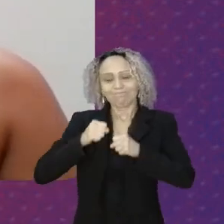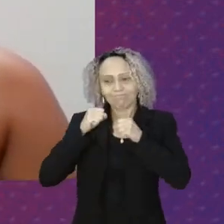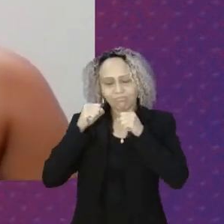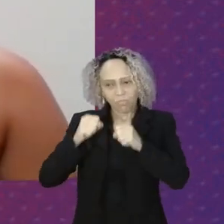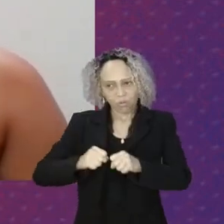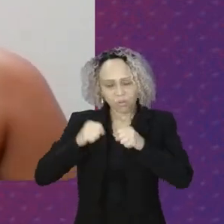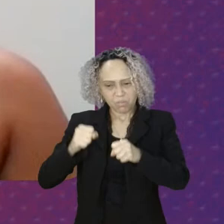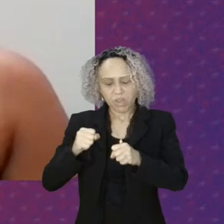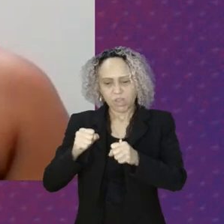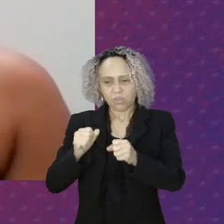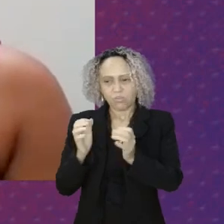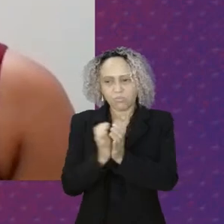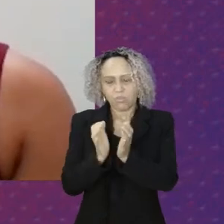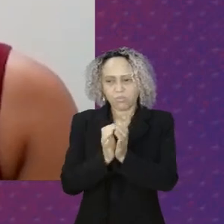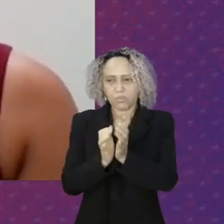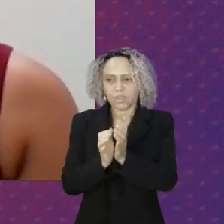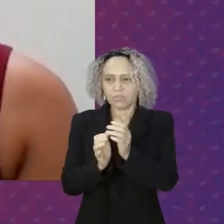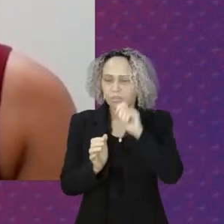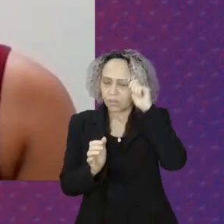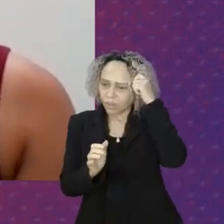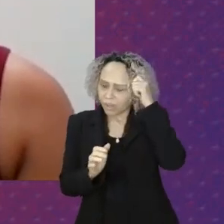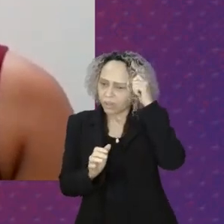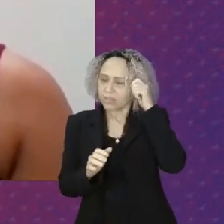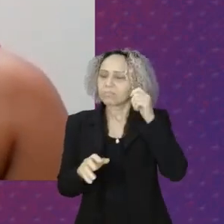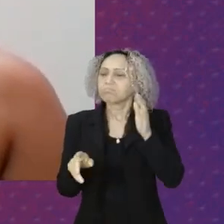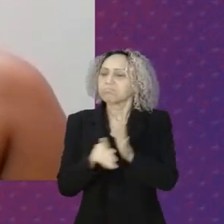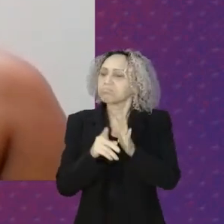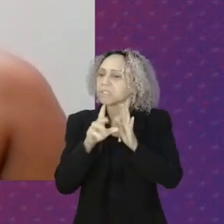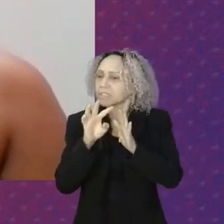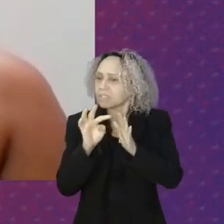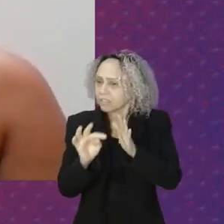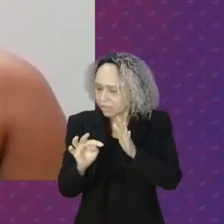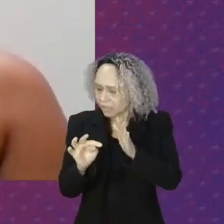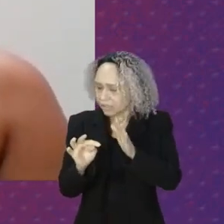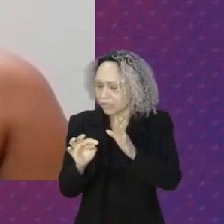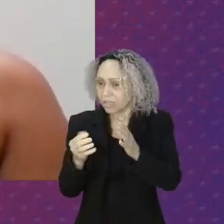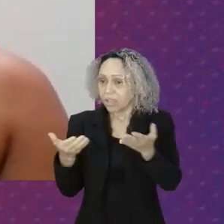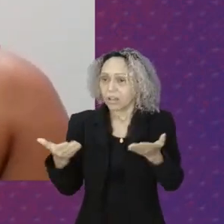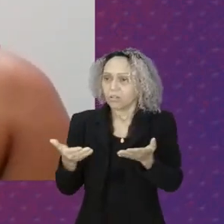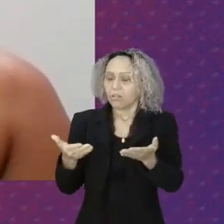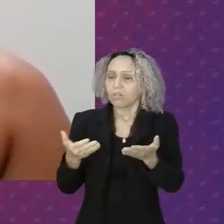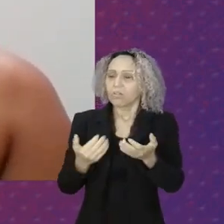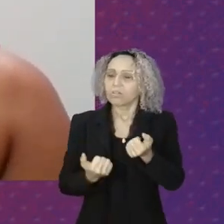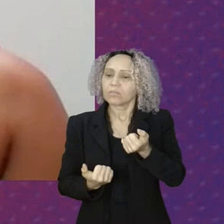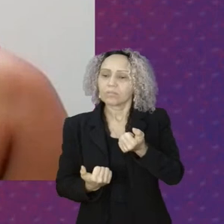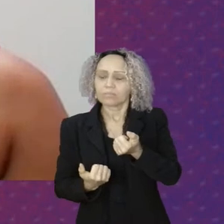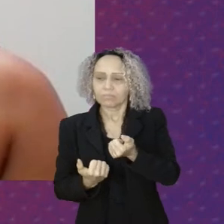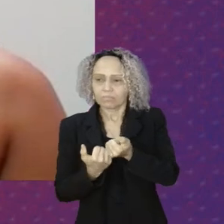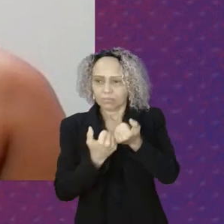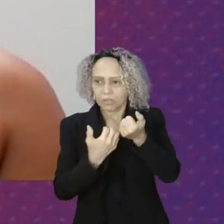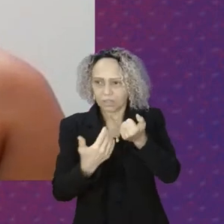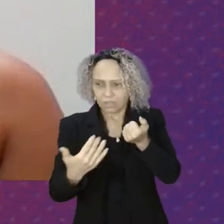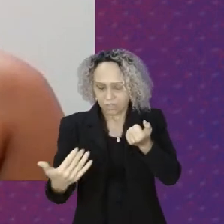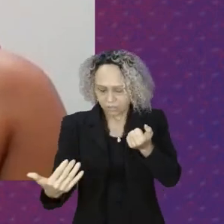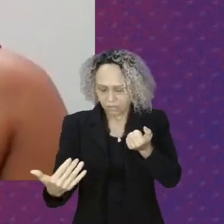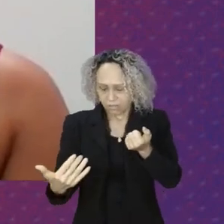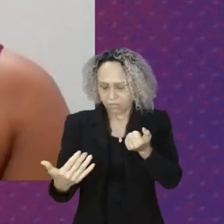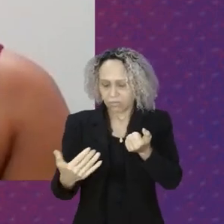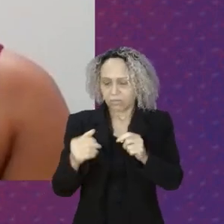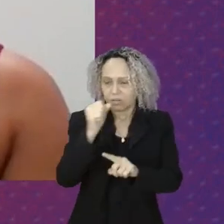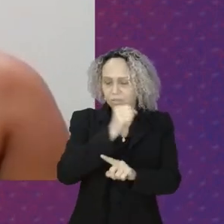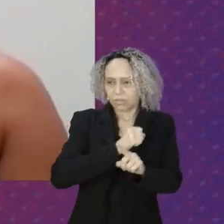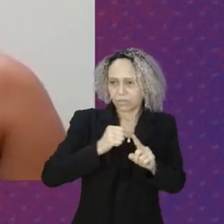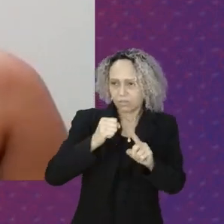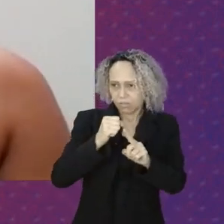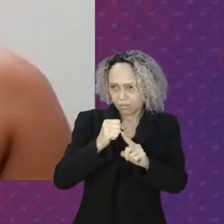petista, e atualmente eu estou como assessora especial do ministro da Justiça e Segurança Pública, o ministro